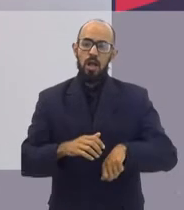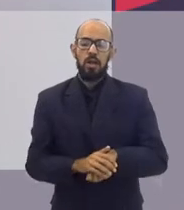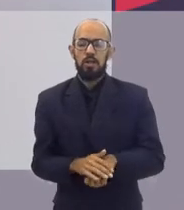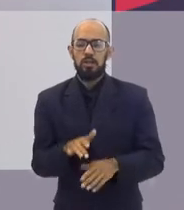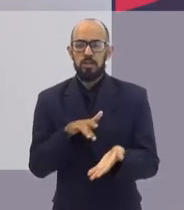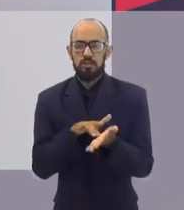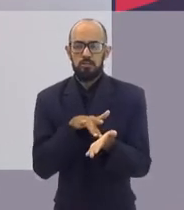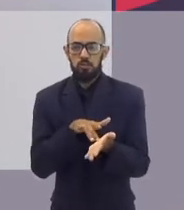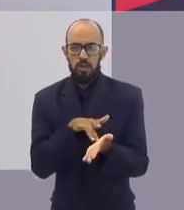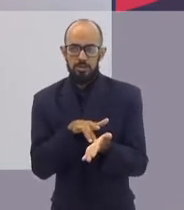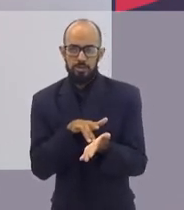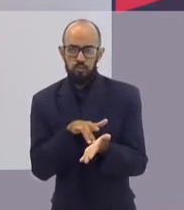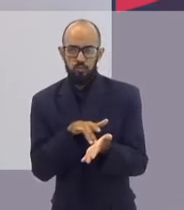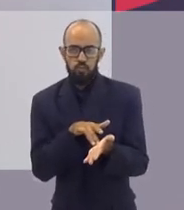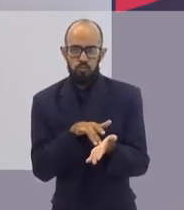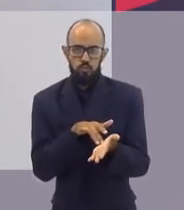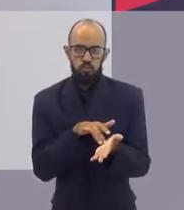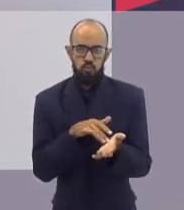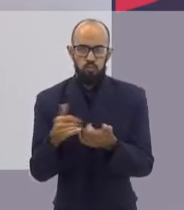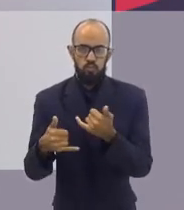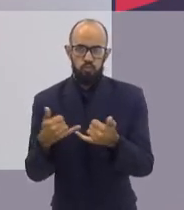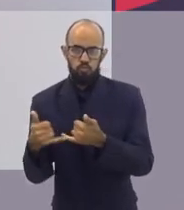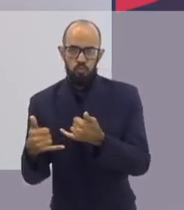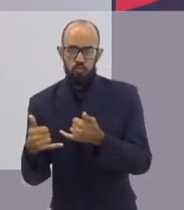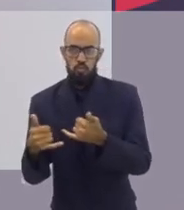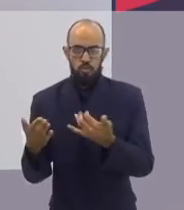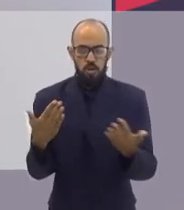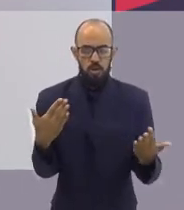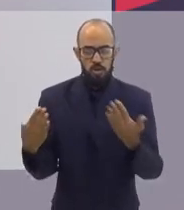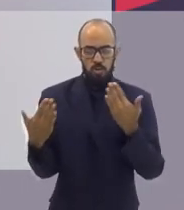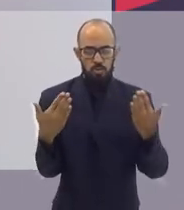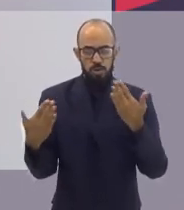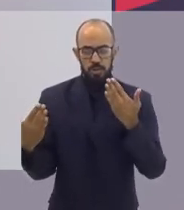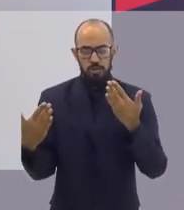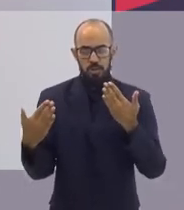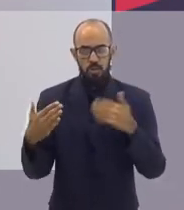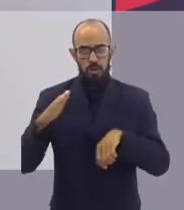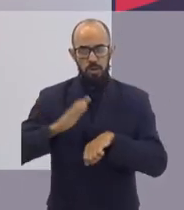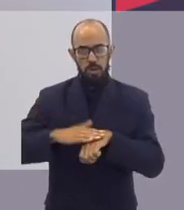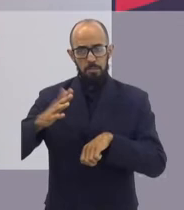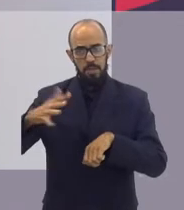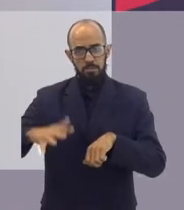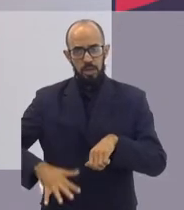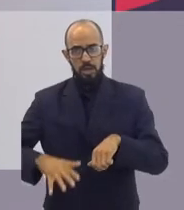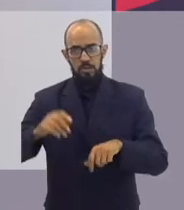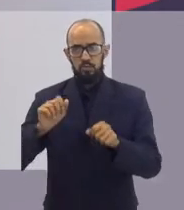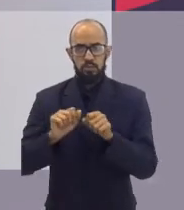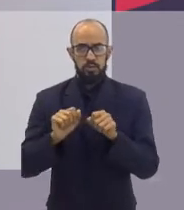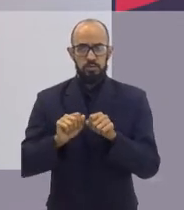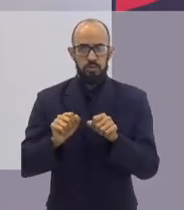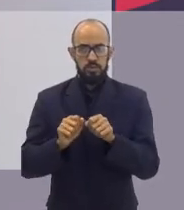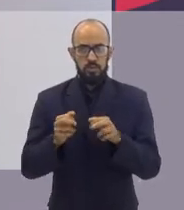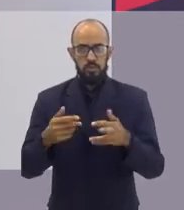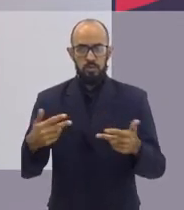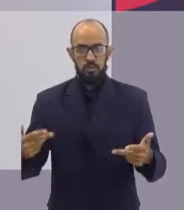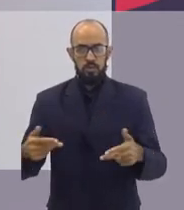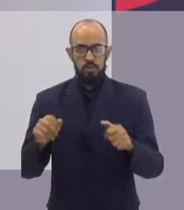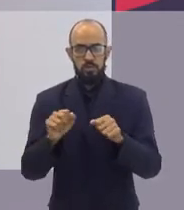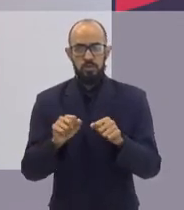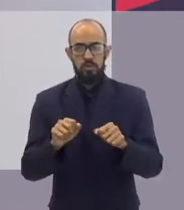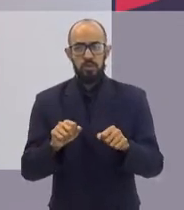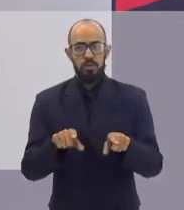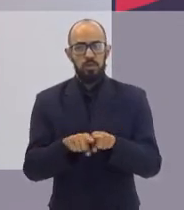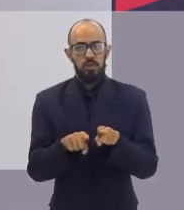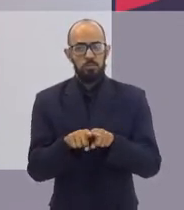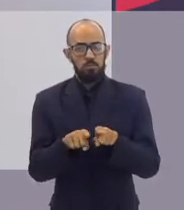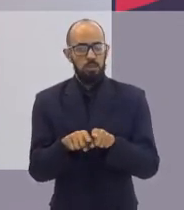a simulação e o jogo são maneiras mais práticas e mais baratas de você fazer coisas e